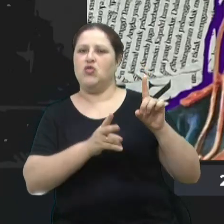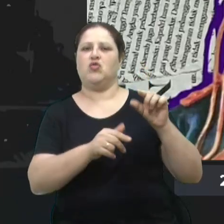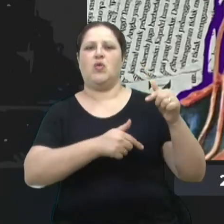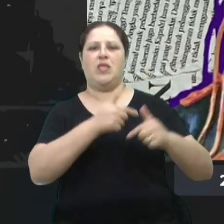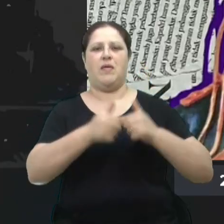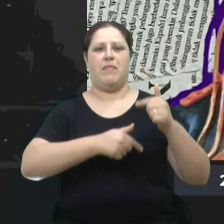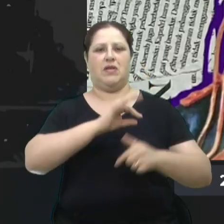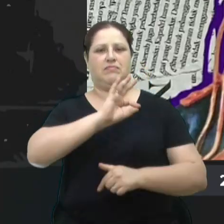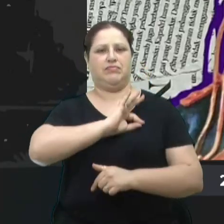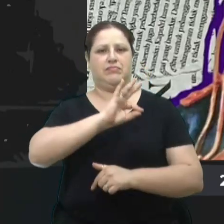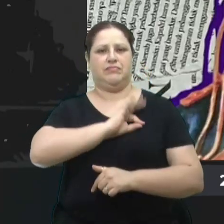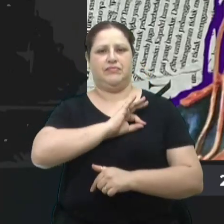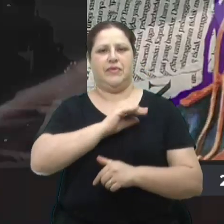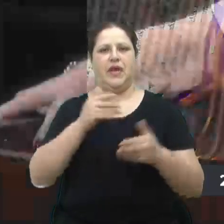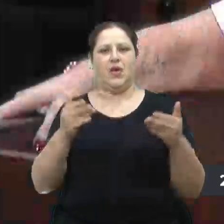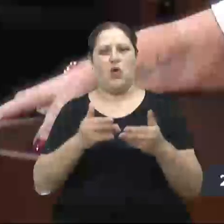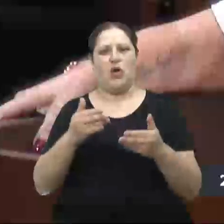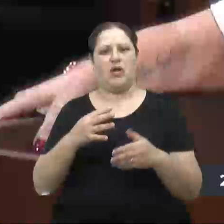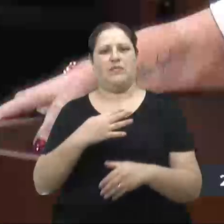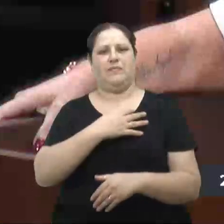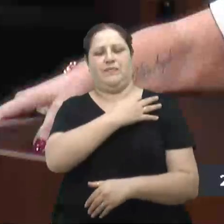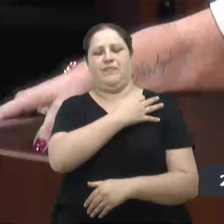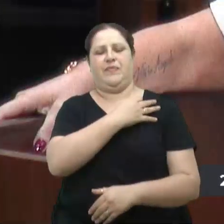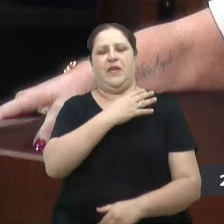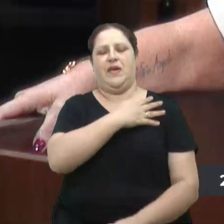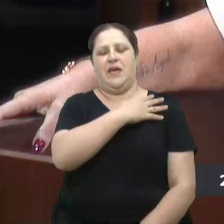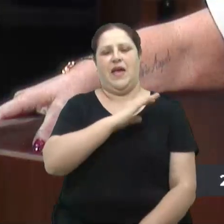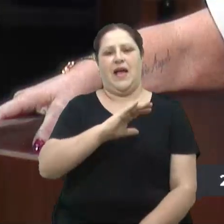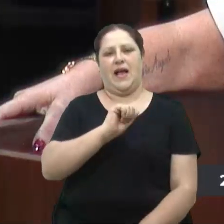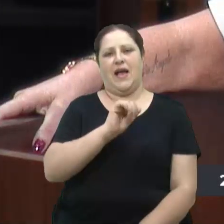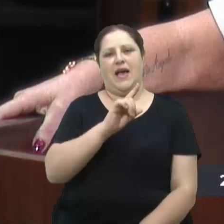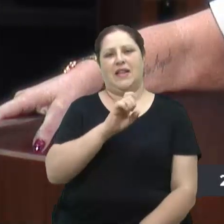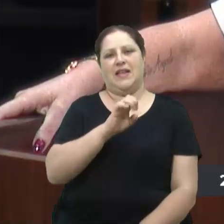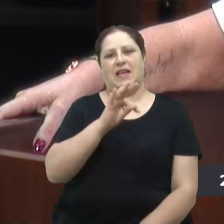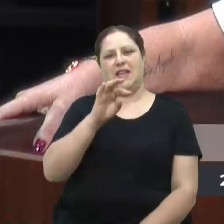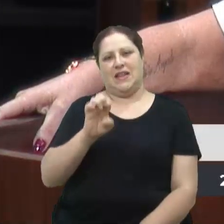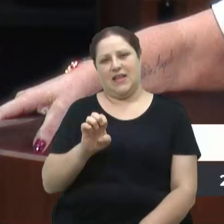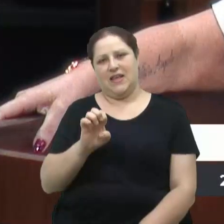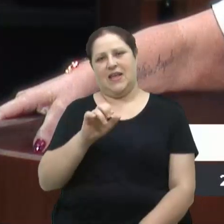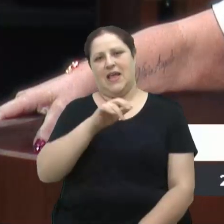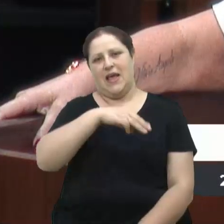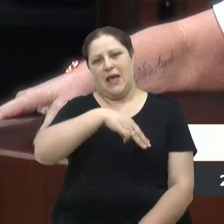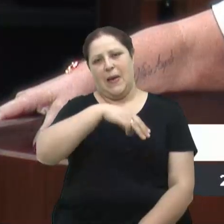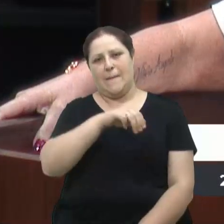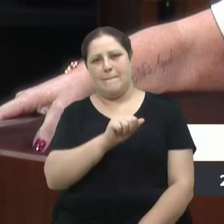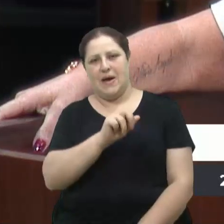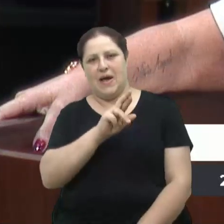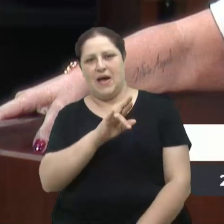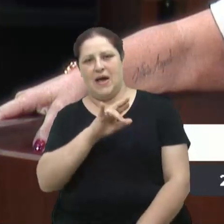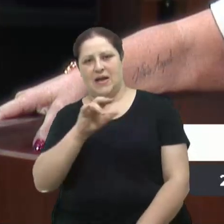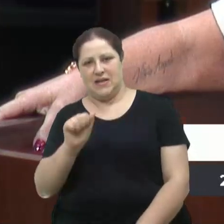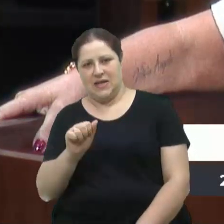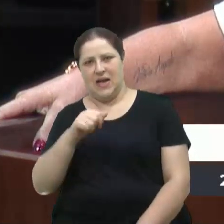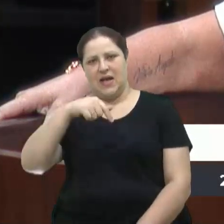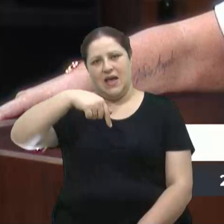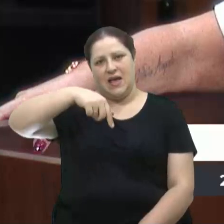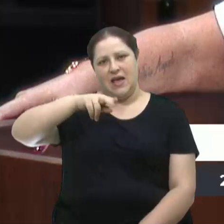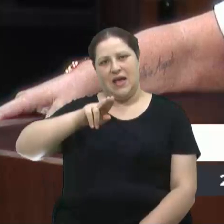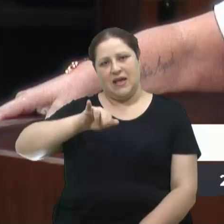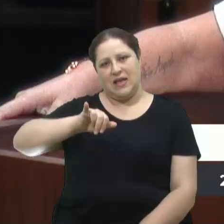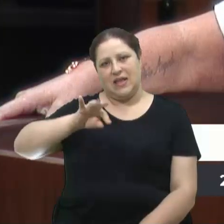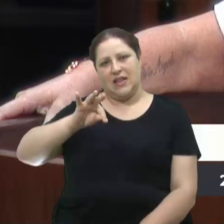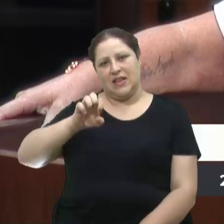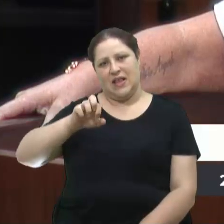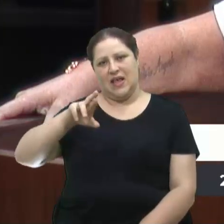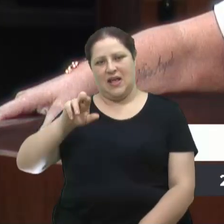Cadete Maria Quitéria. Apesar do seu desempenho após a guerra, ela voltou para sua cidade natal e